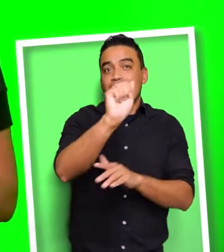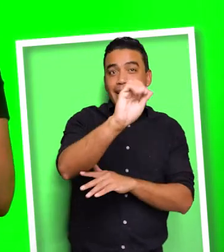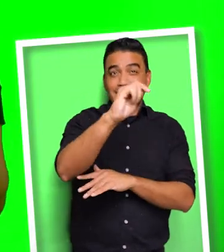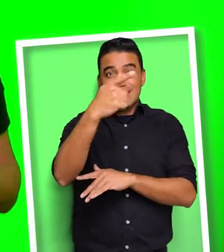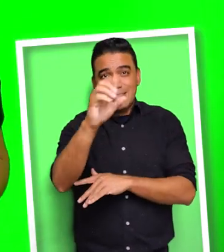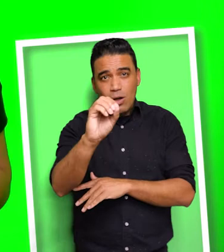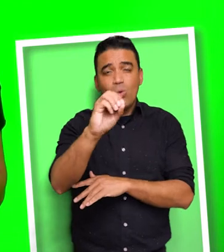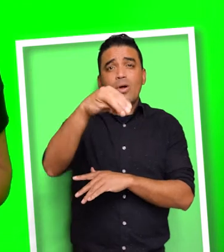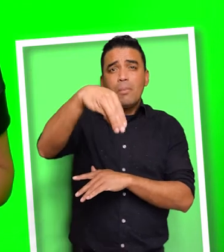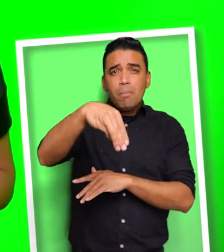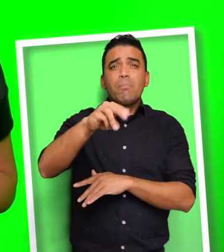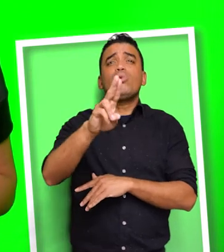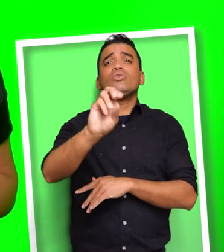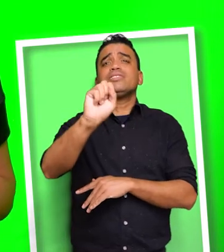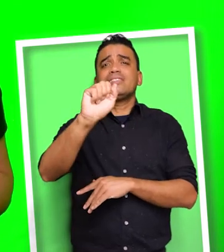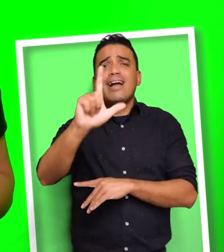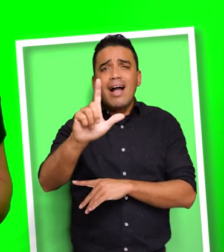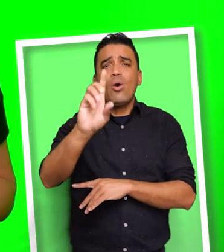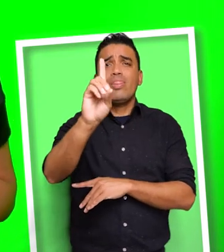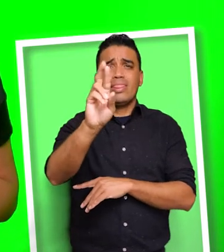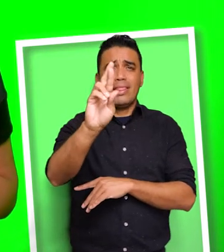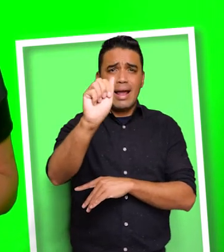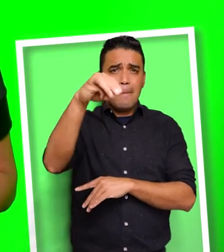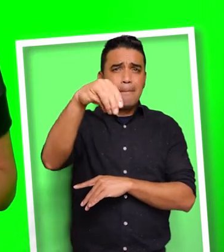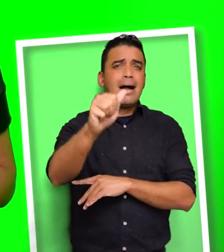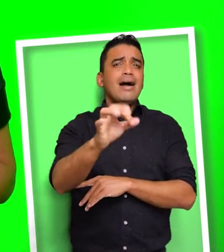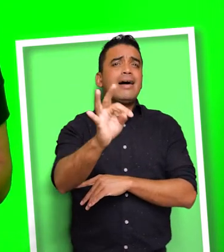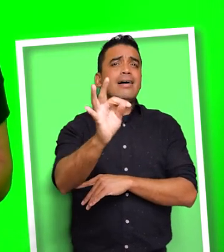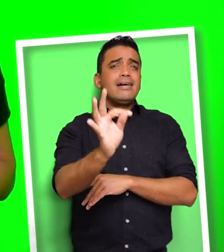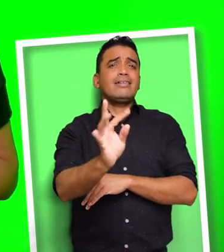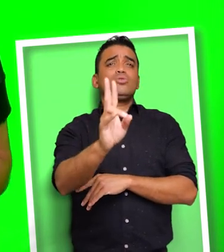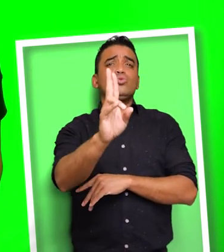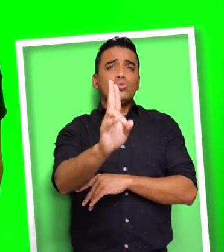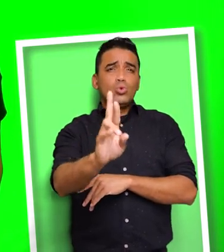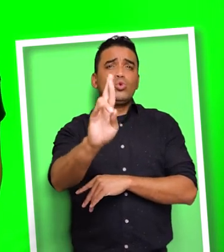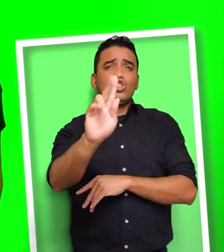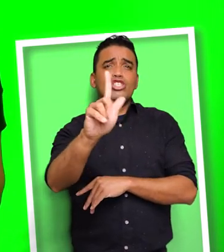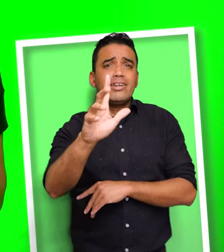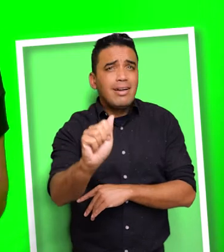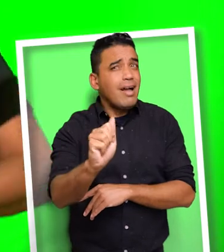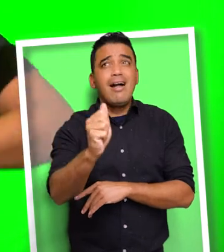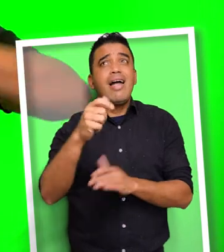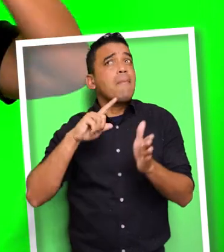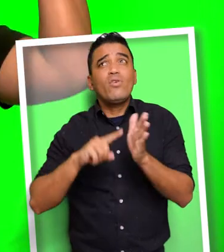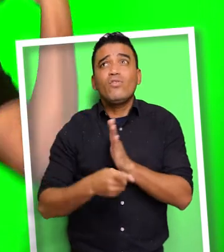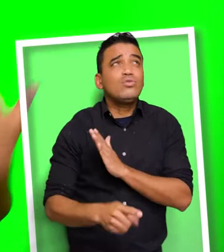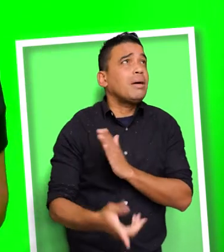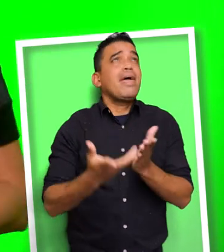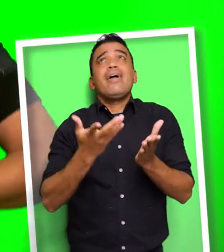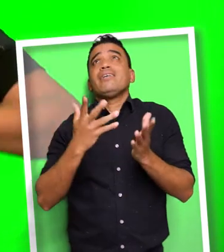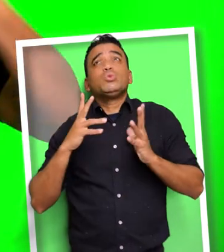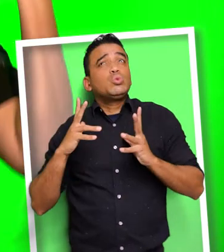cunhado dentro dessa pesquisa que a gente desenvolveu durante a montagem do Madame Satã, é, na verdade, o aprofundamento de